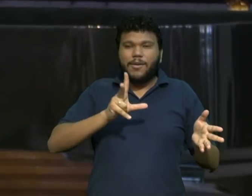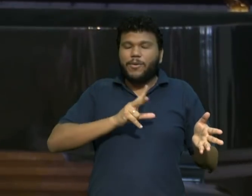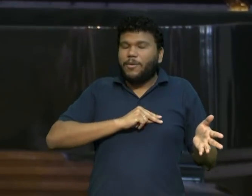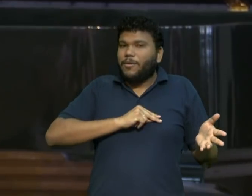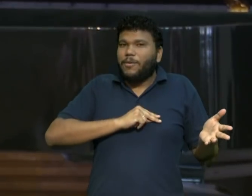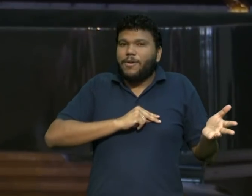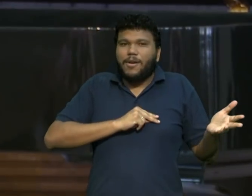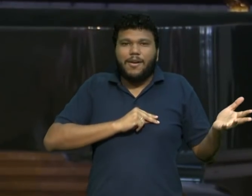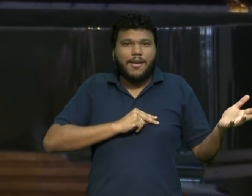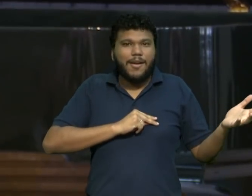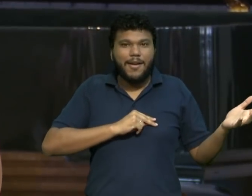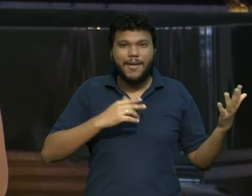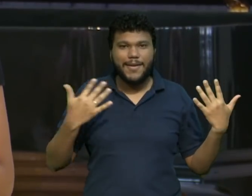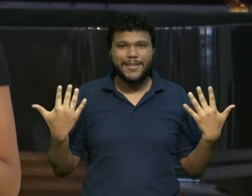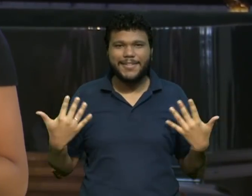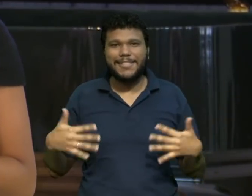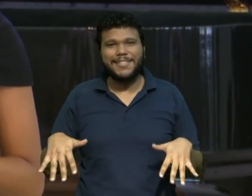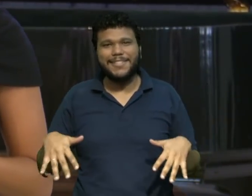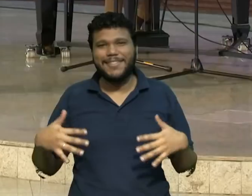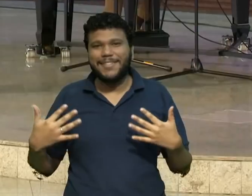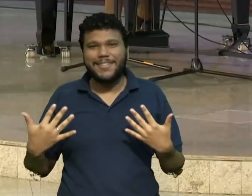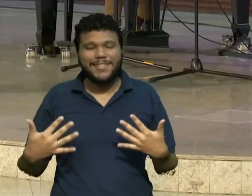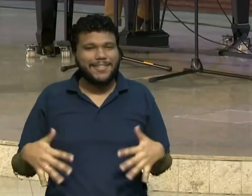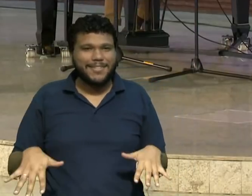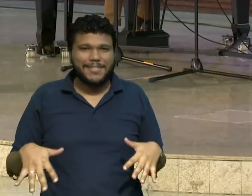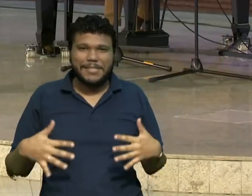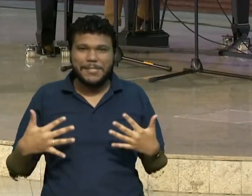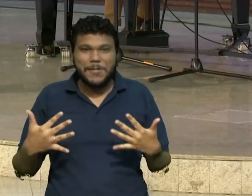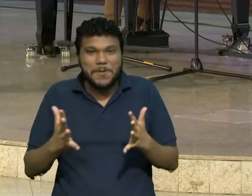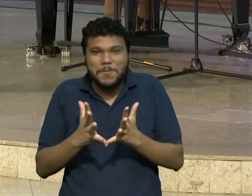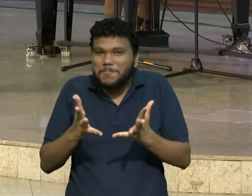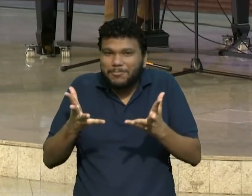novilíngua lado